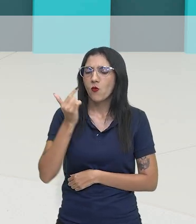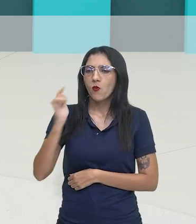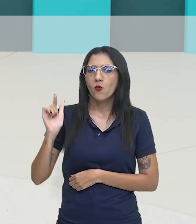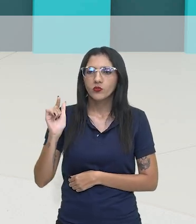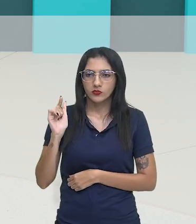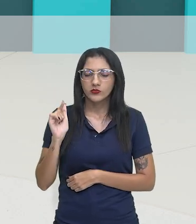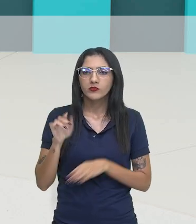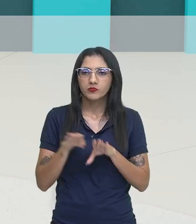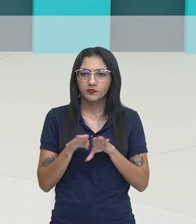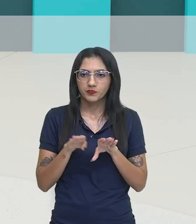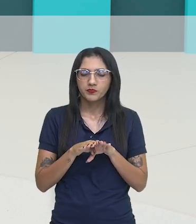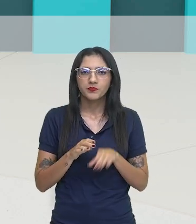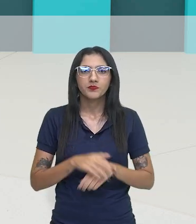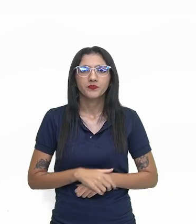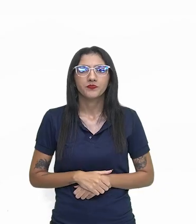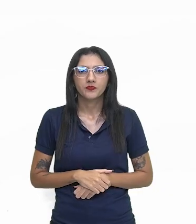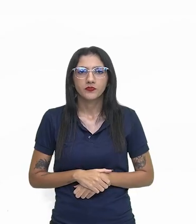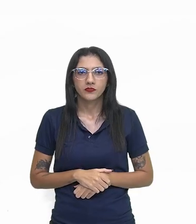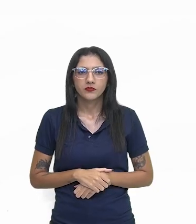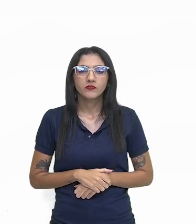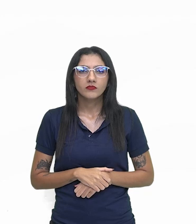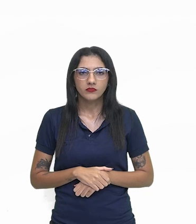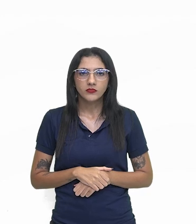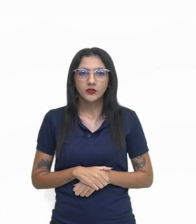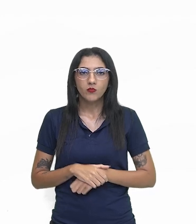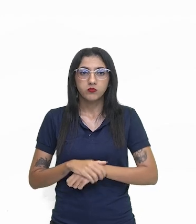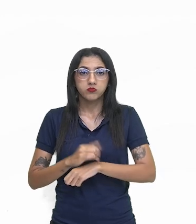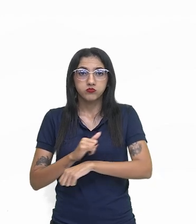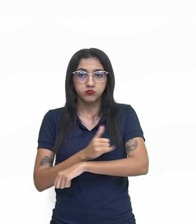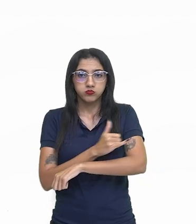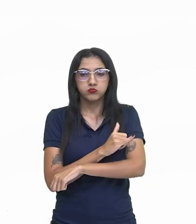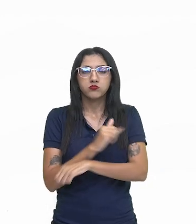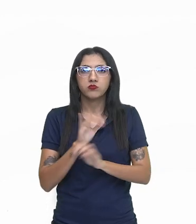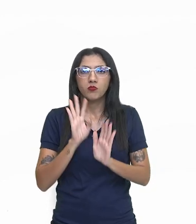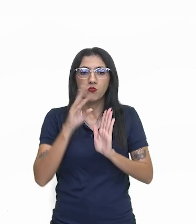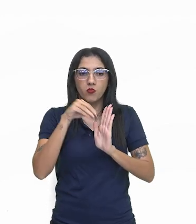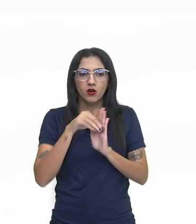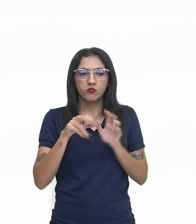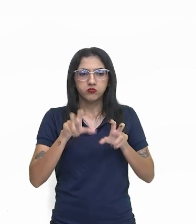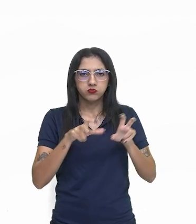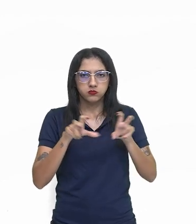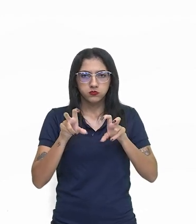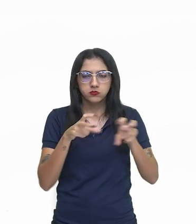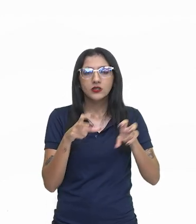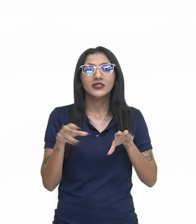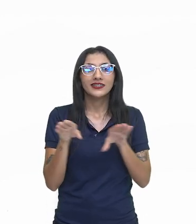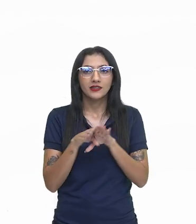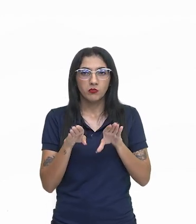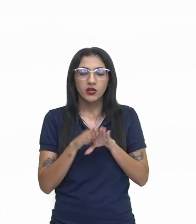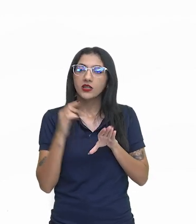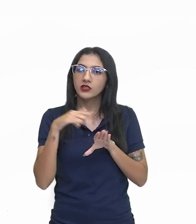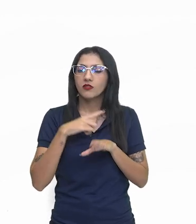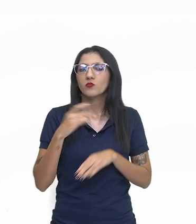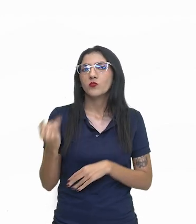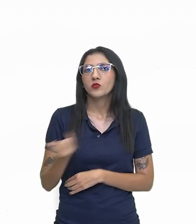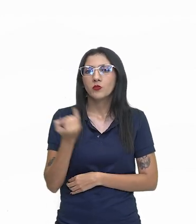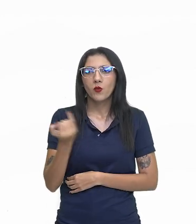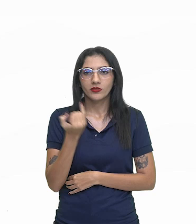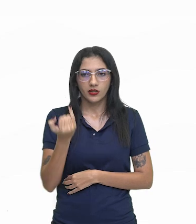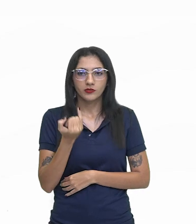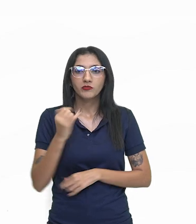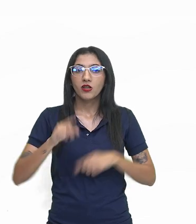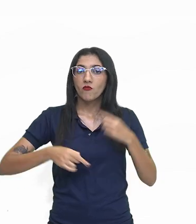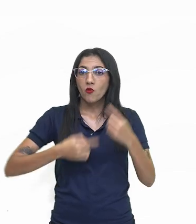Quais são? Olha só, a gordura armazenada na região glútea também teve um papel fundamental na evolução